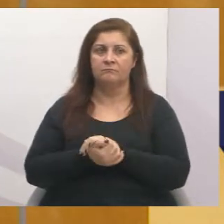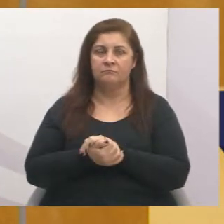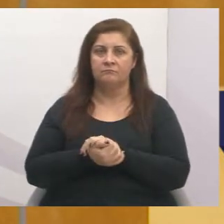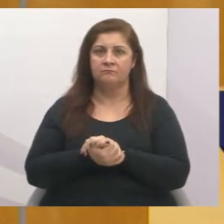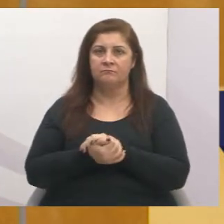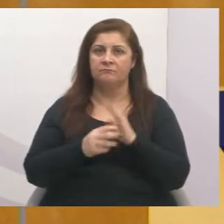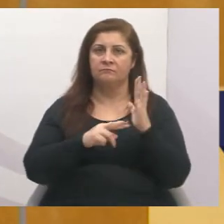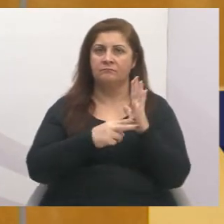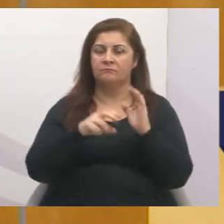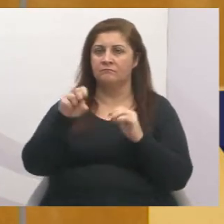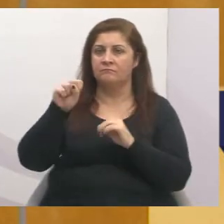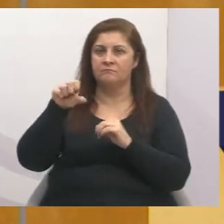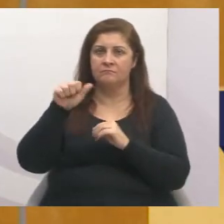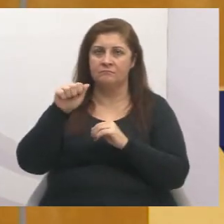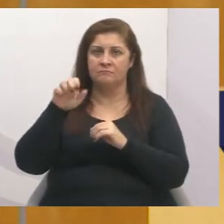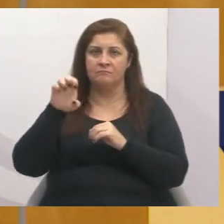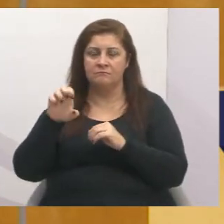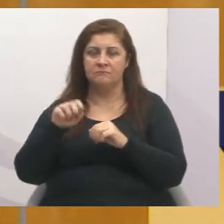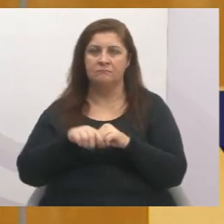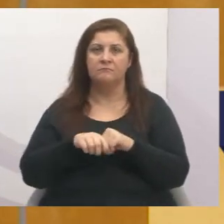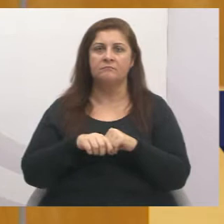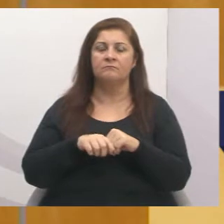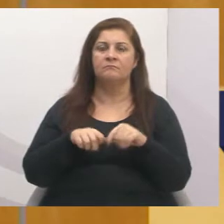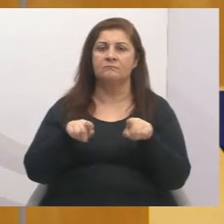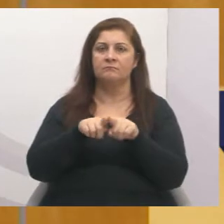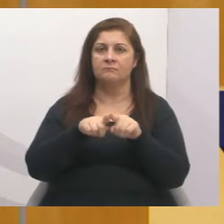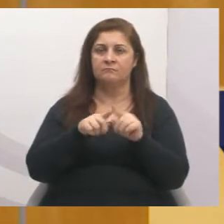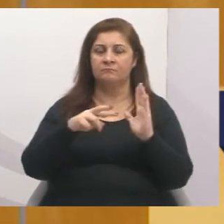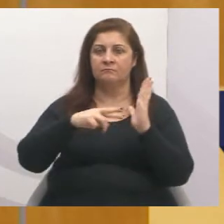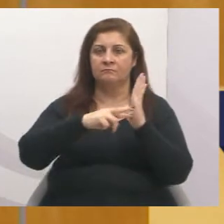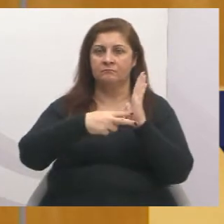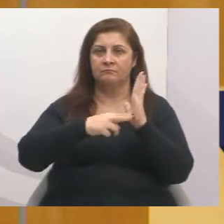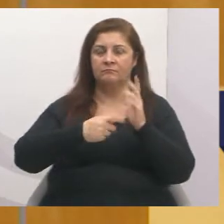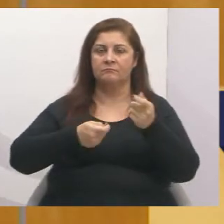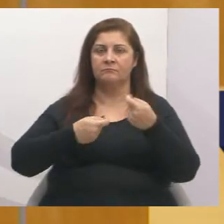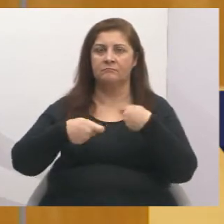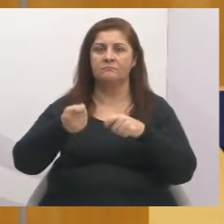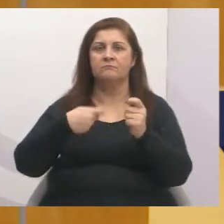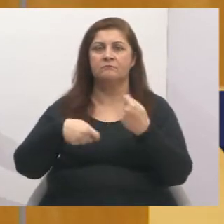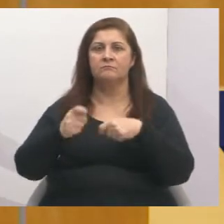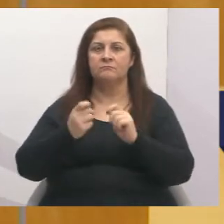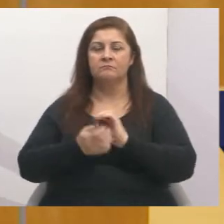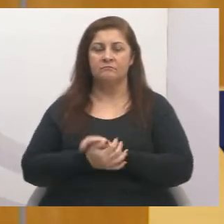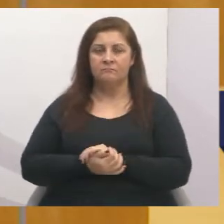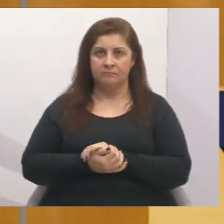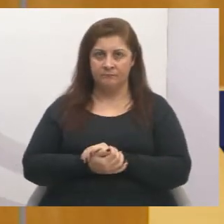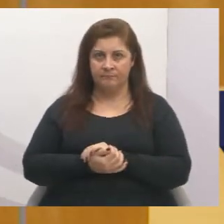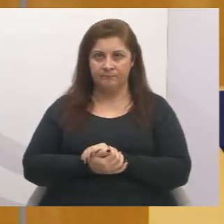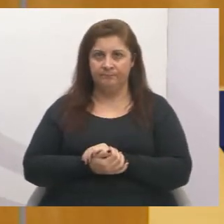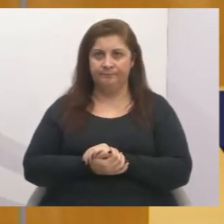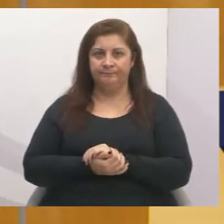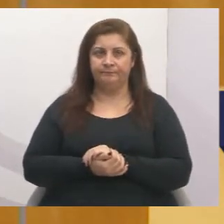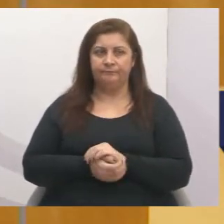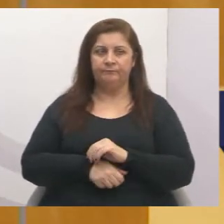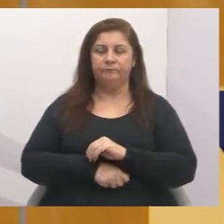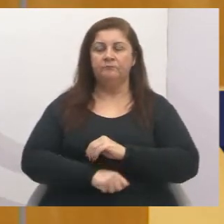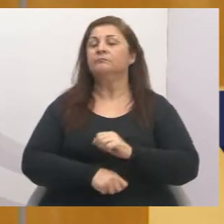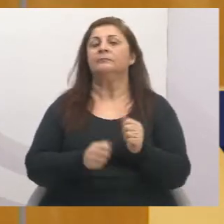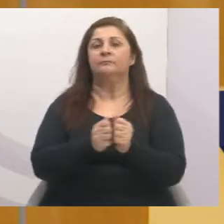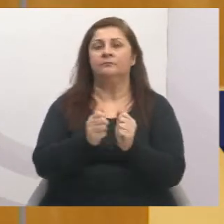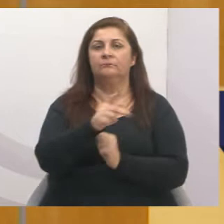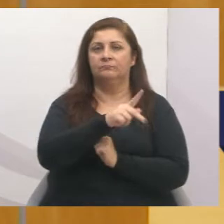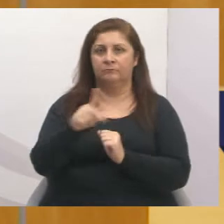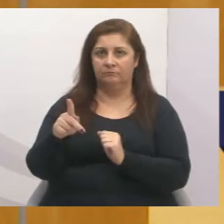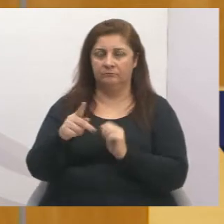sindicato do SAI e o sindicato da administração direta e algumas autarquias, nas figuras dos seus presidentes